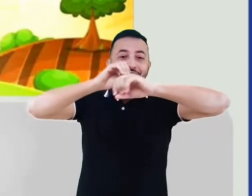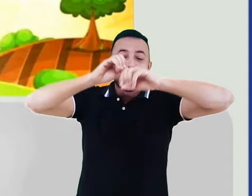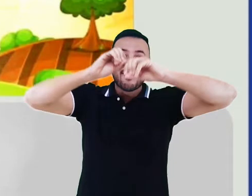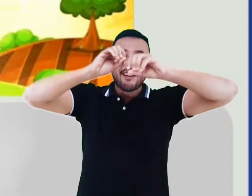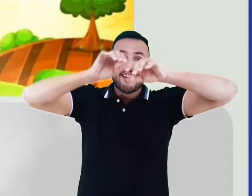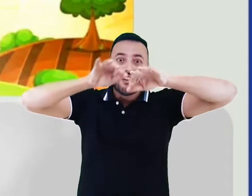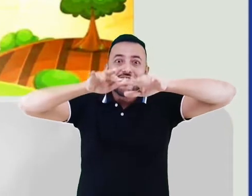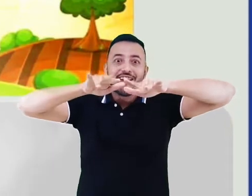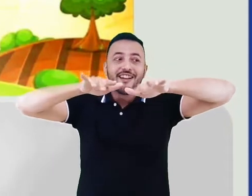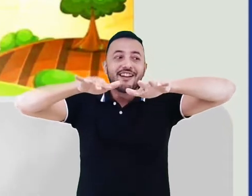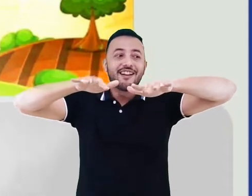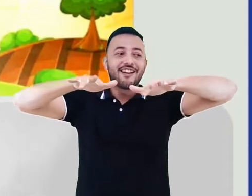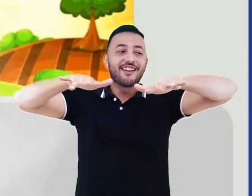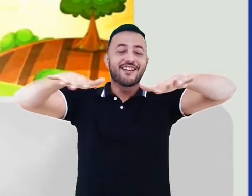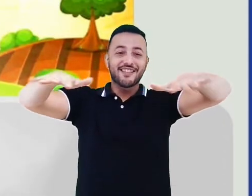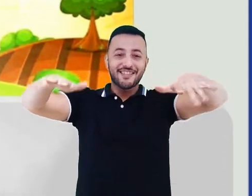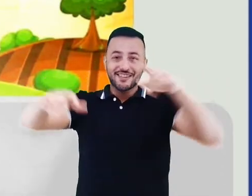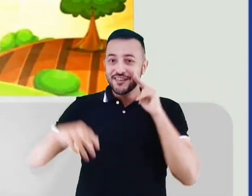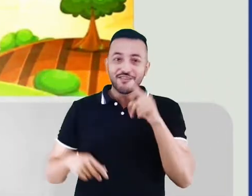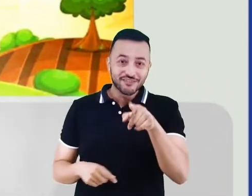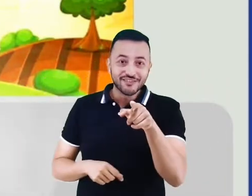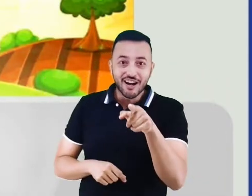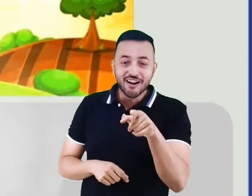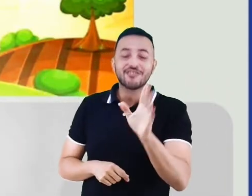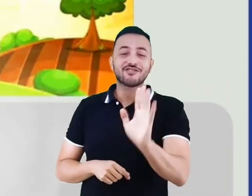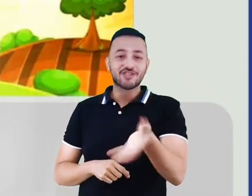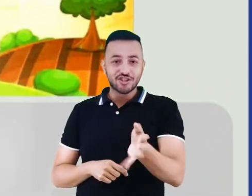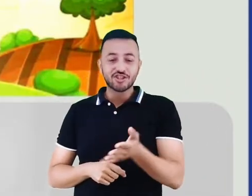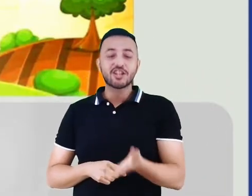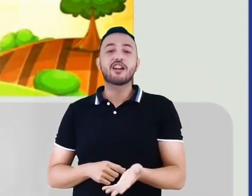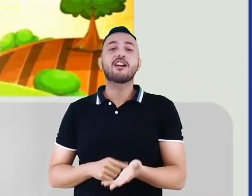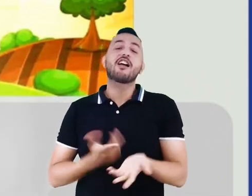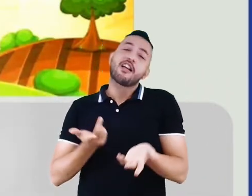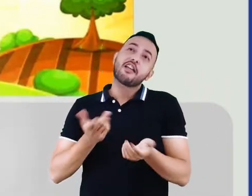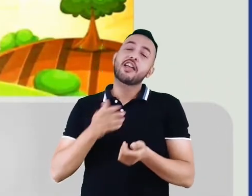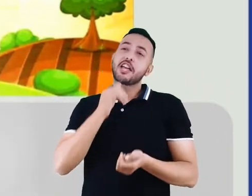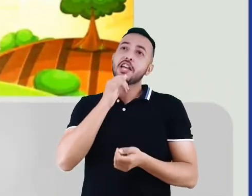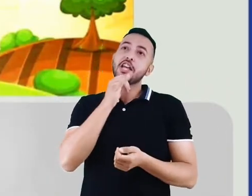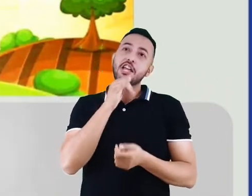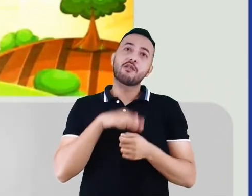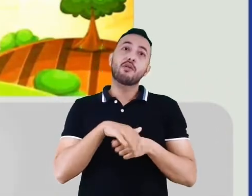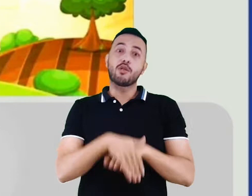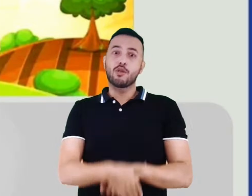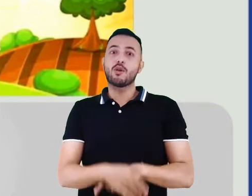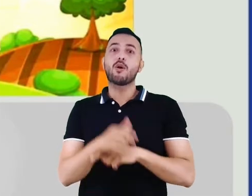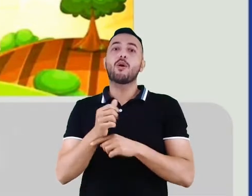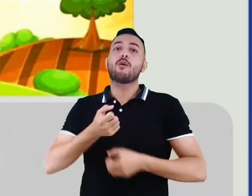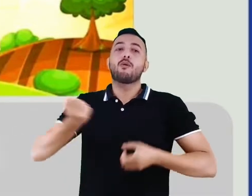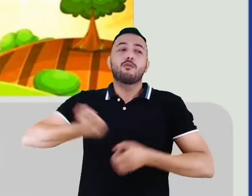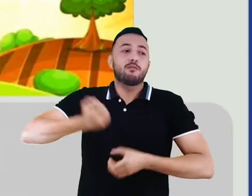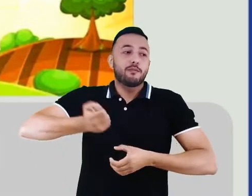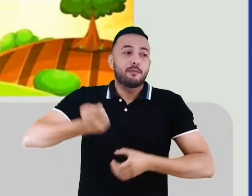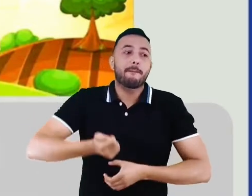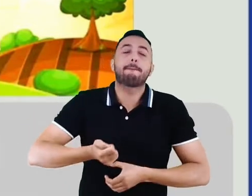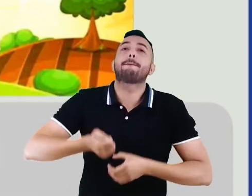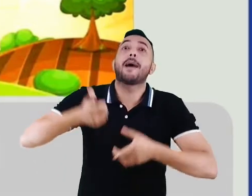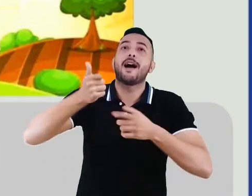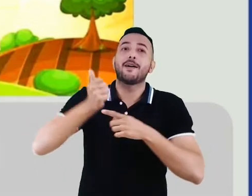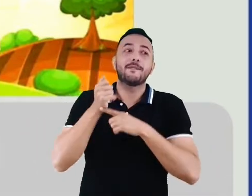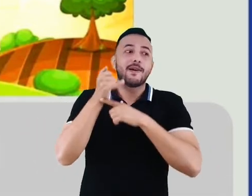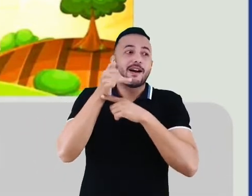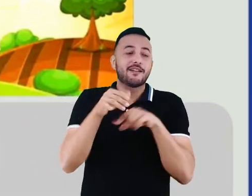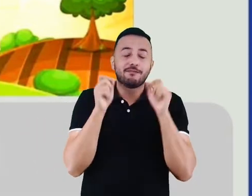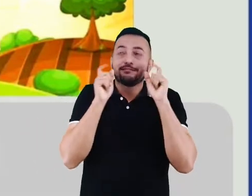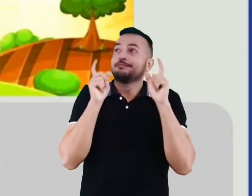aparecer? Geralmente a gente vê muito o nascer do sol quando é noite de ano novo, né? Porque tá todo mundo acordado, a madrugada